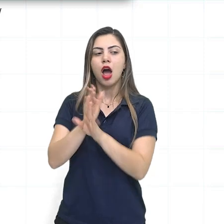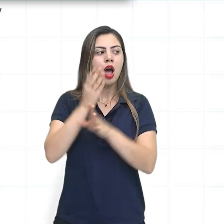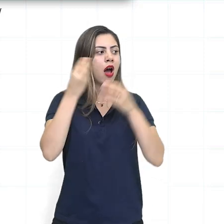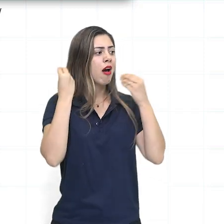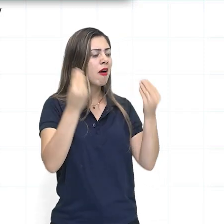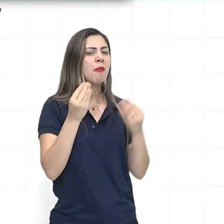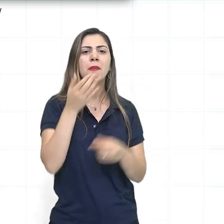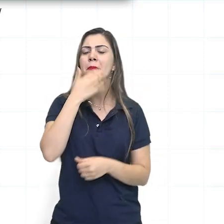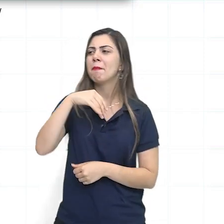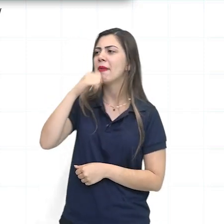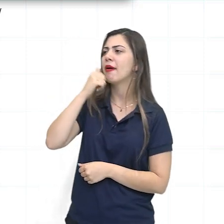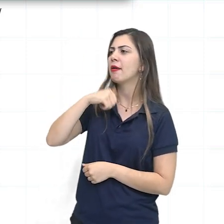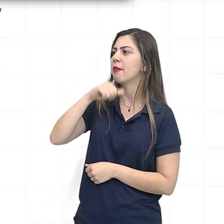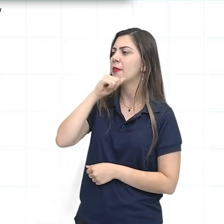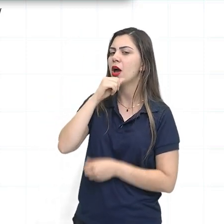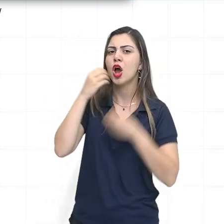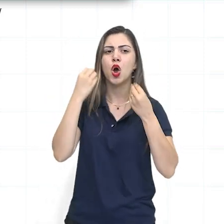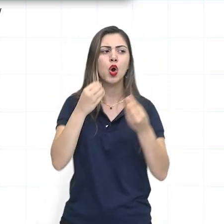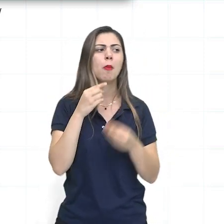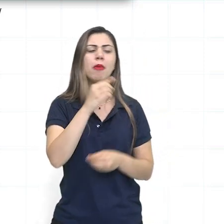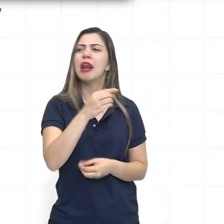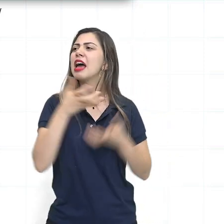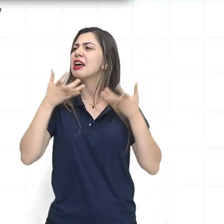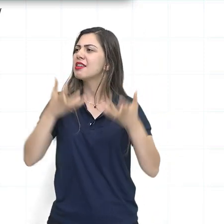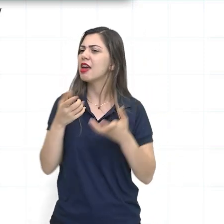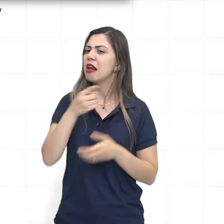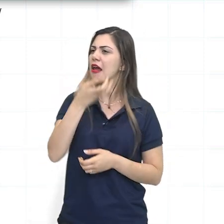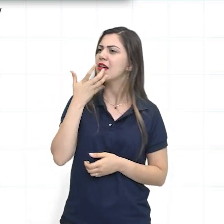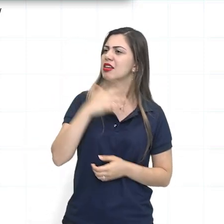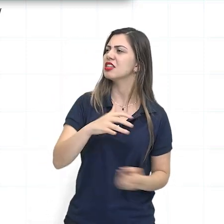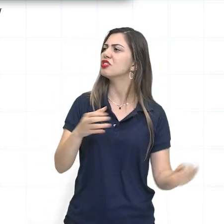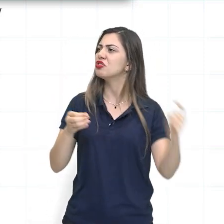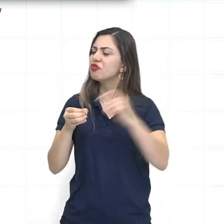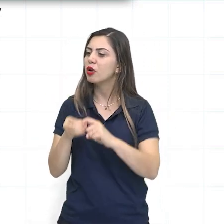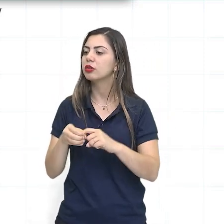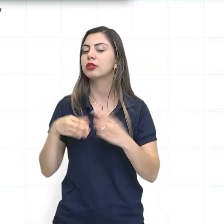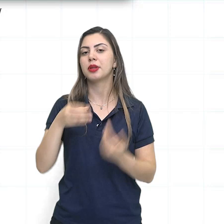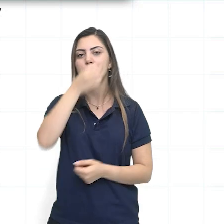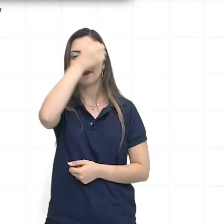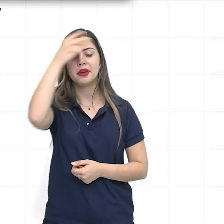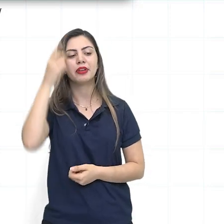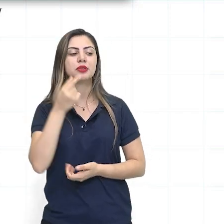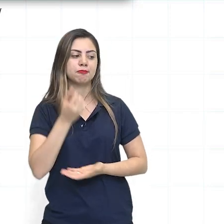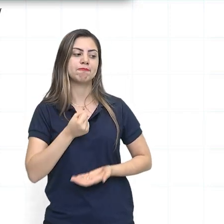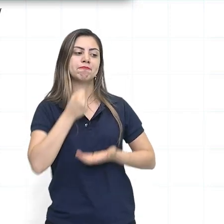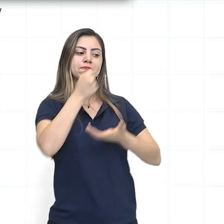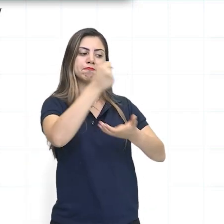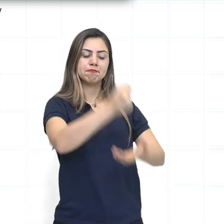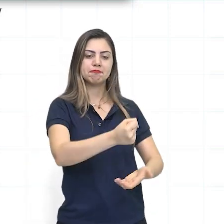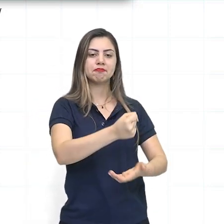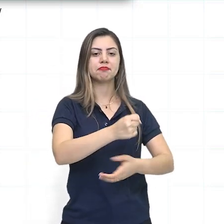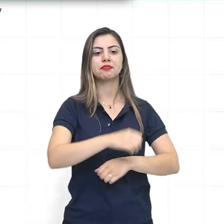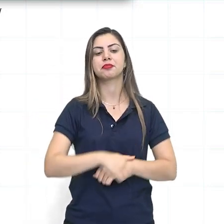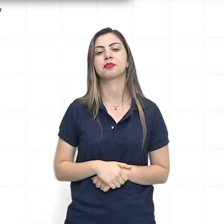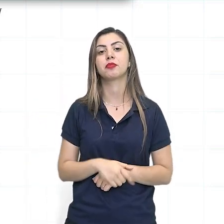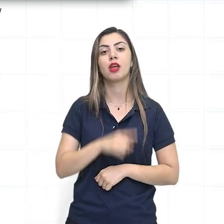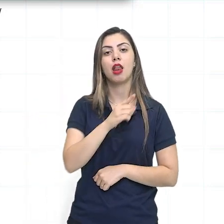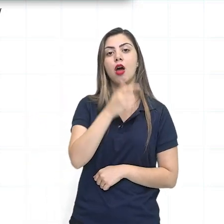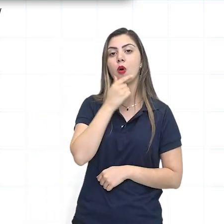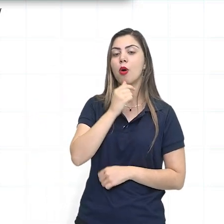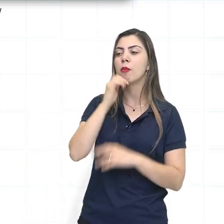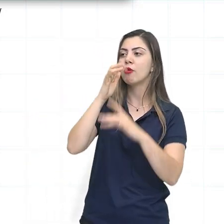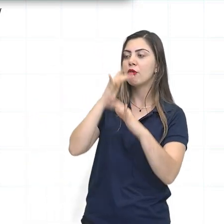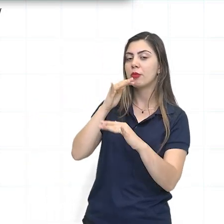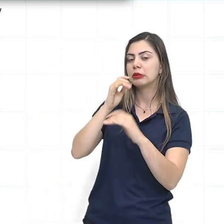os pais exigiram a devolução das crianças e o prefeito pagou a recompensa. O